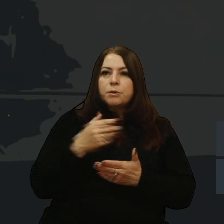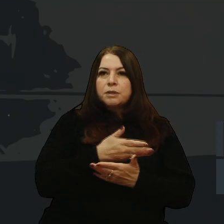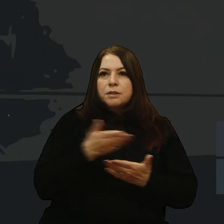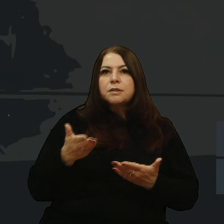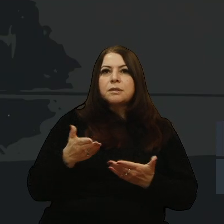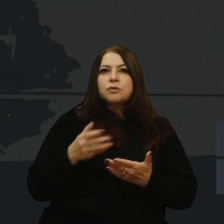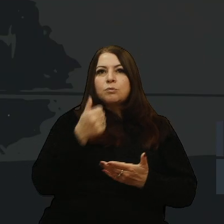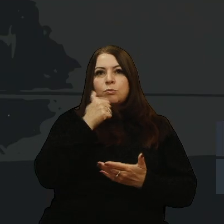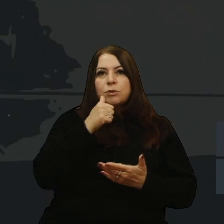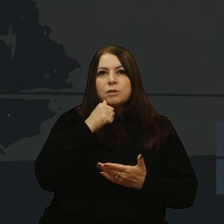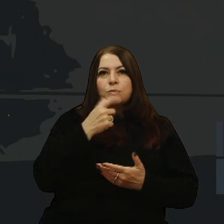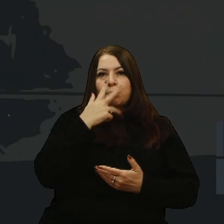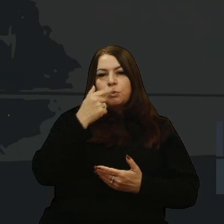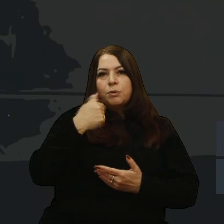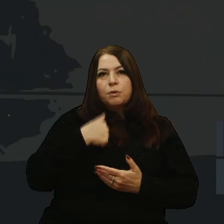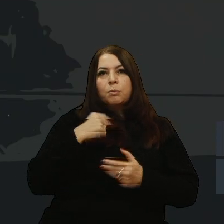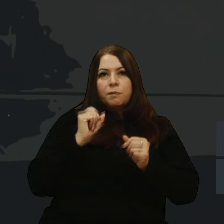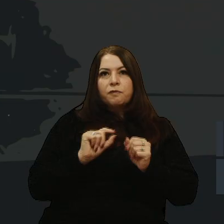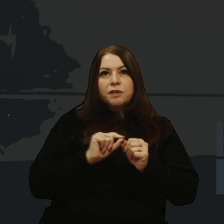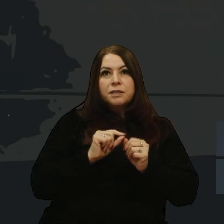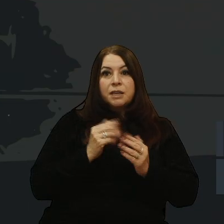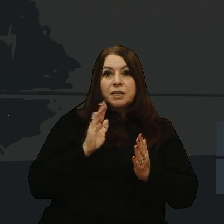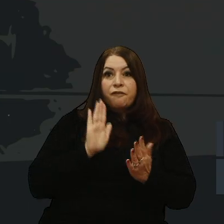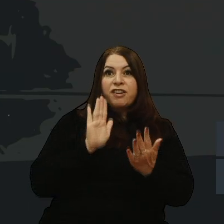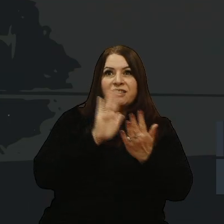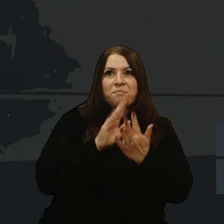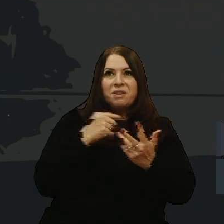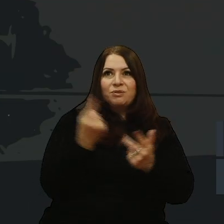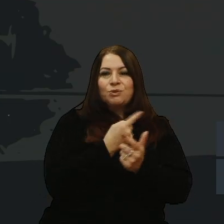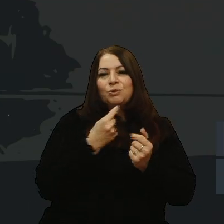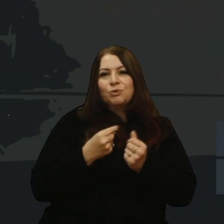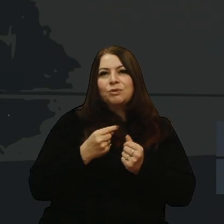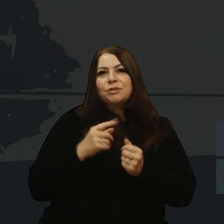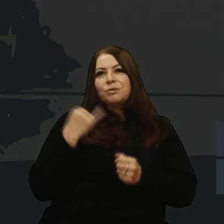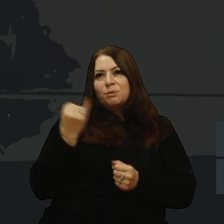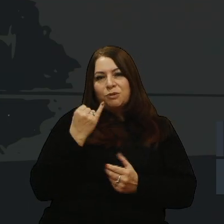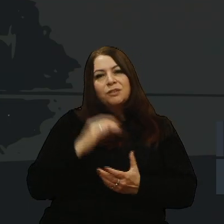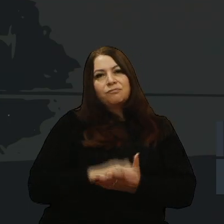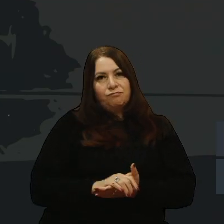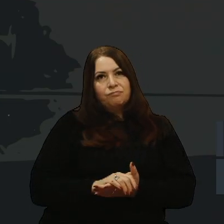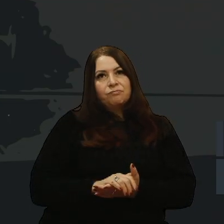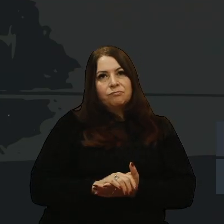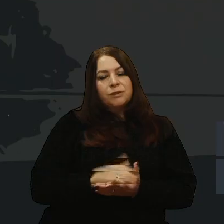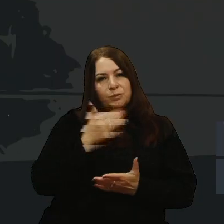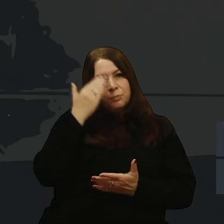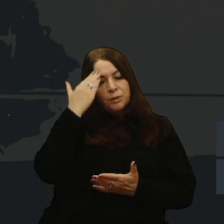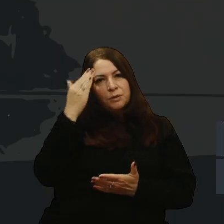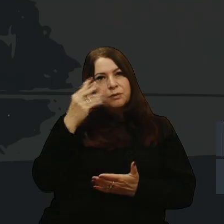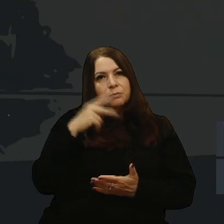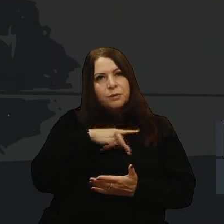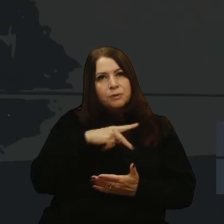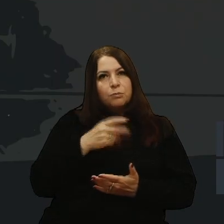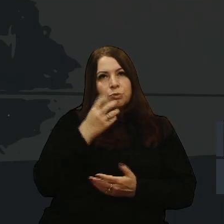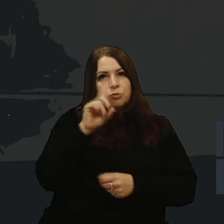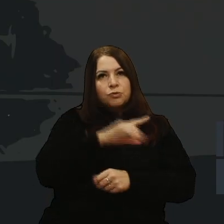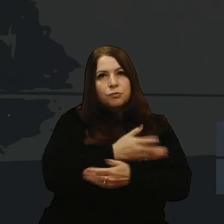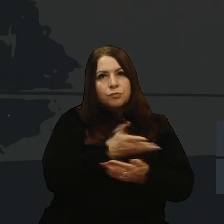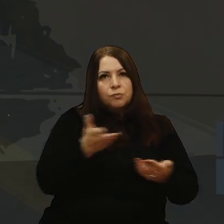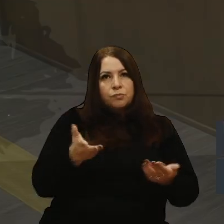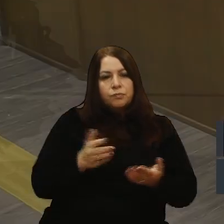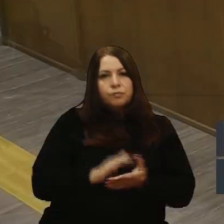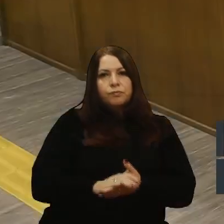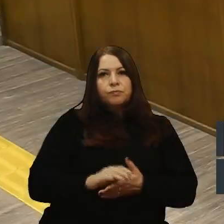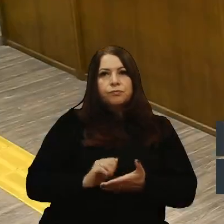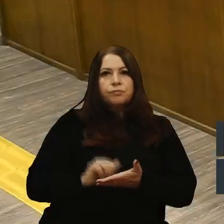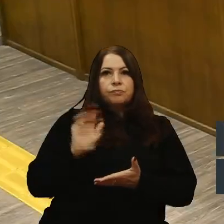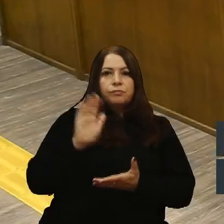precisam de mulheres como eu, que possam fazer esse enfrentamento, e acho que todos nós somos importantes. Obrigada, presidente, um bom dia a todos.